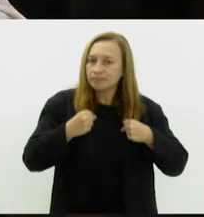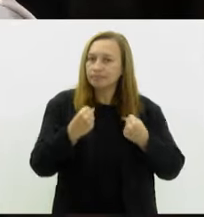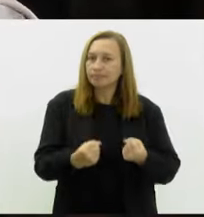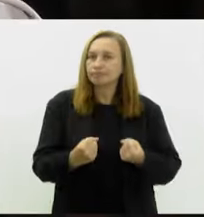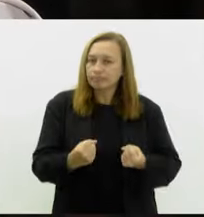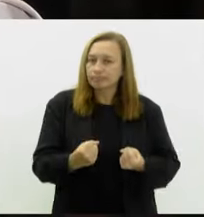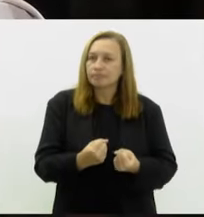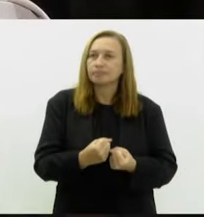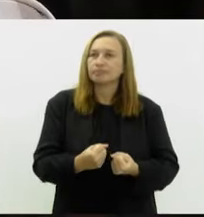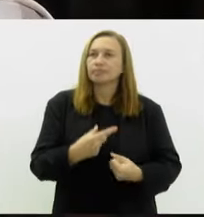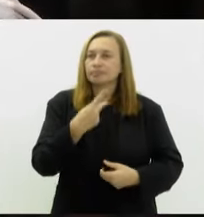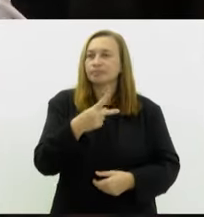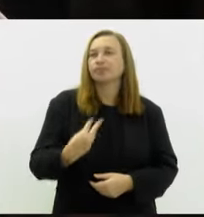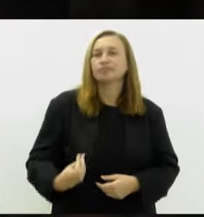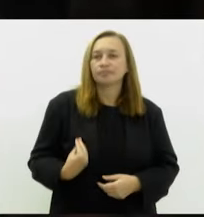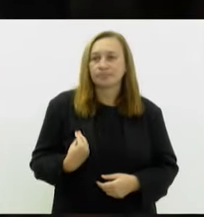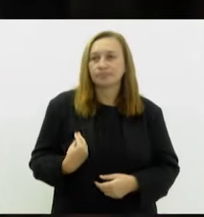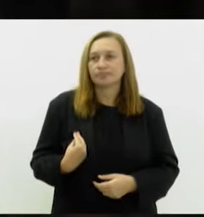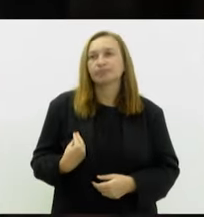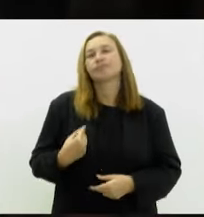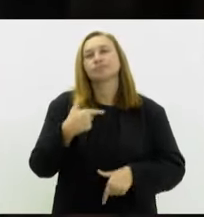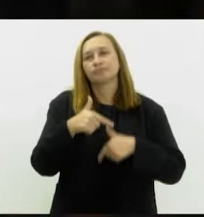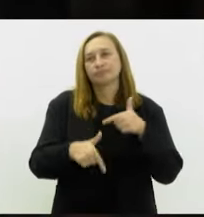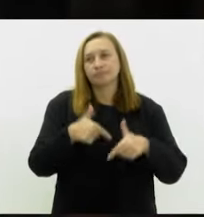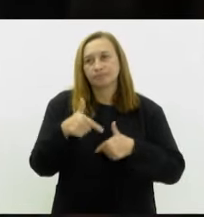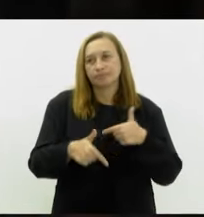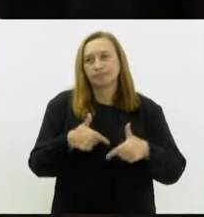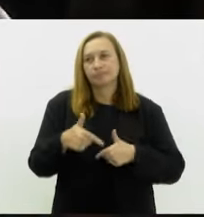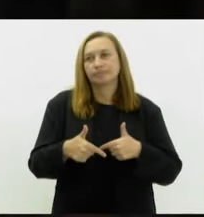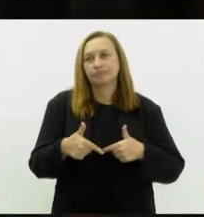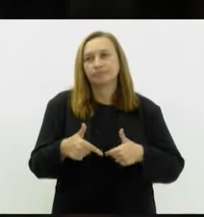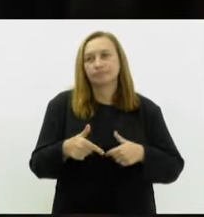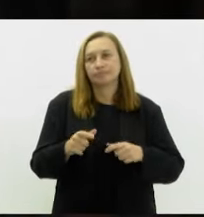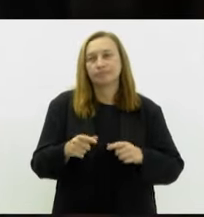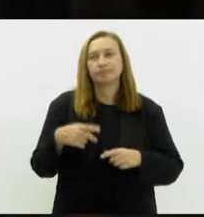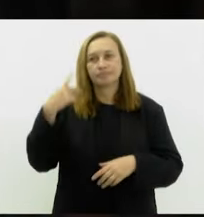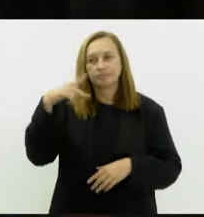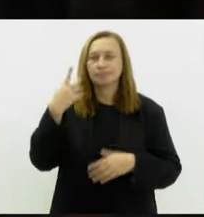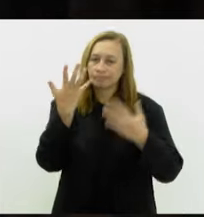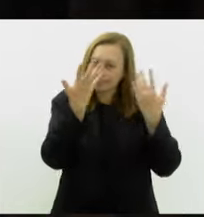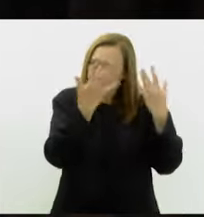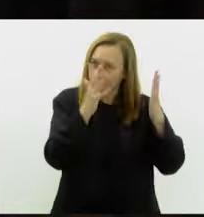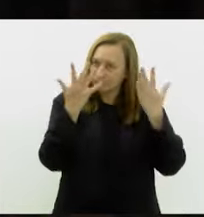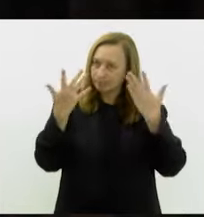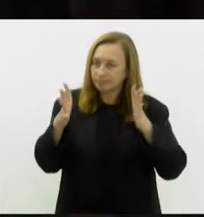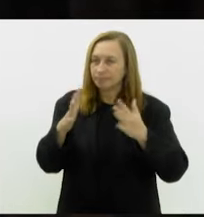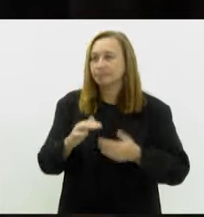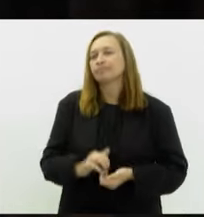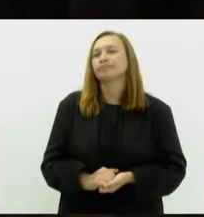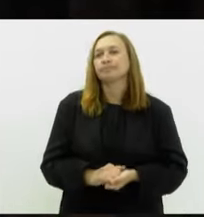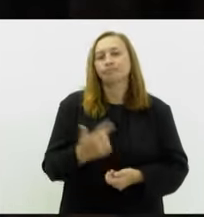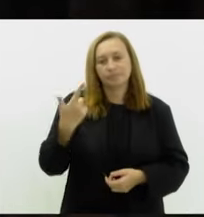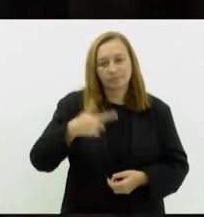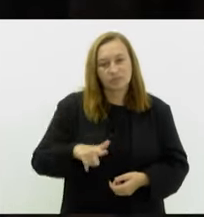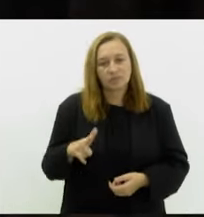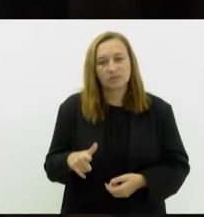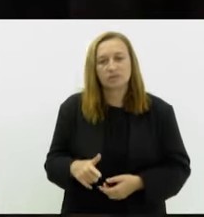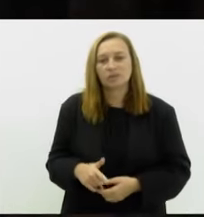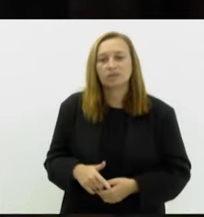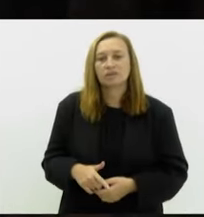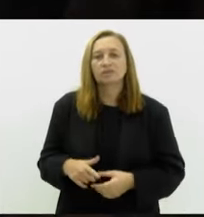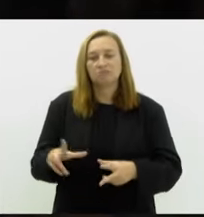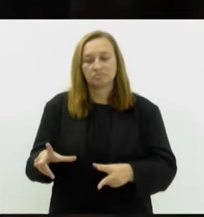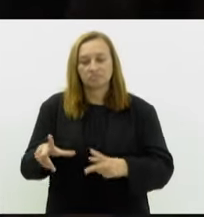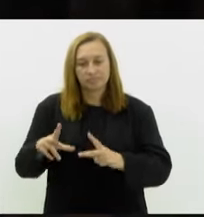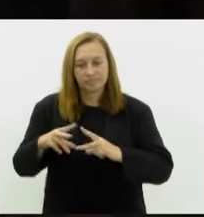tem dedicado a sua vida, que é o trabalho também parlamentar, parabéns. Mais uma vez, muito